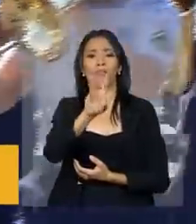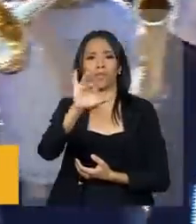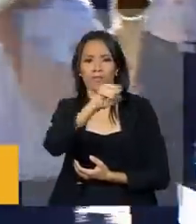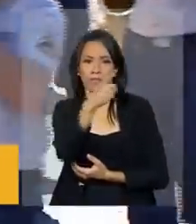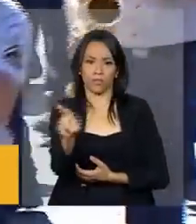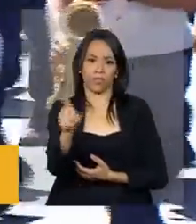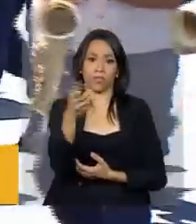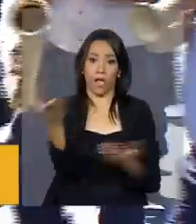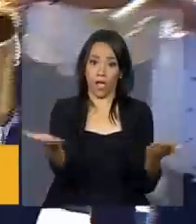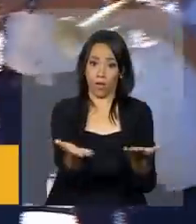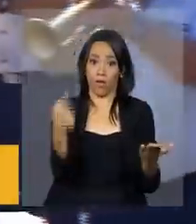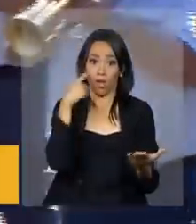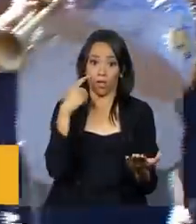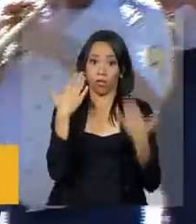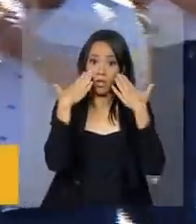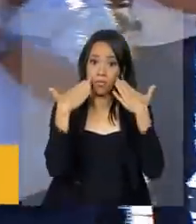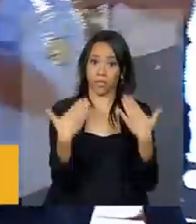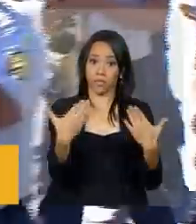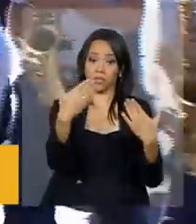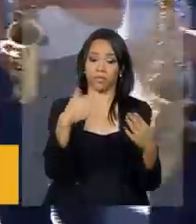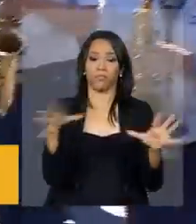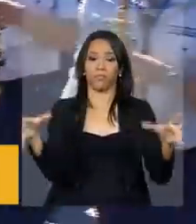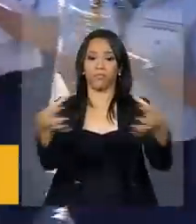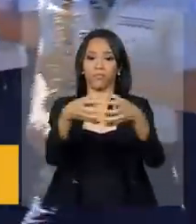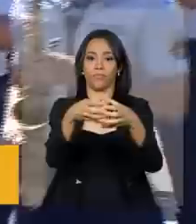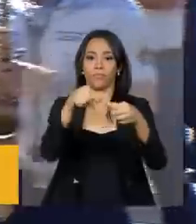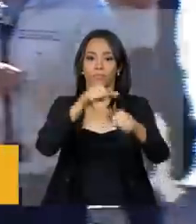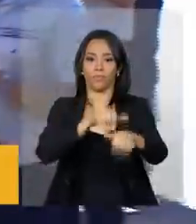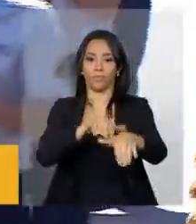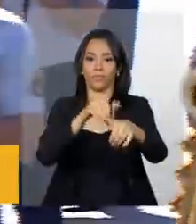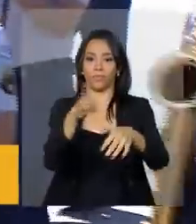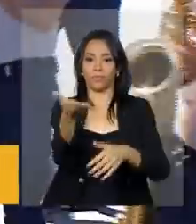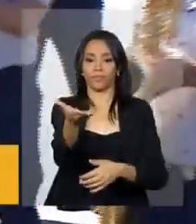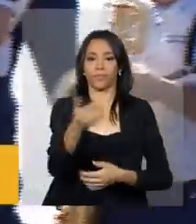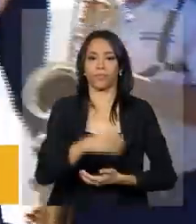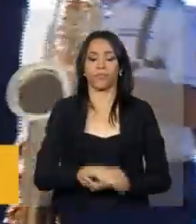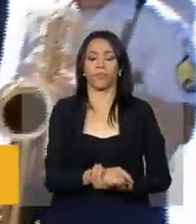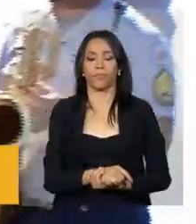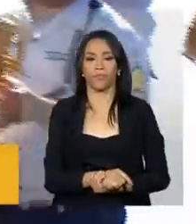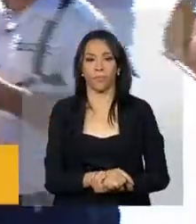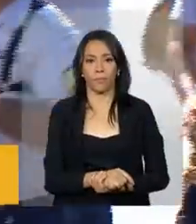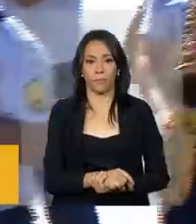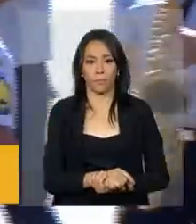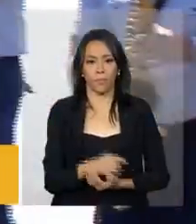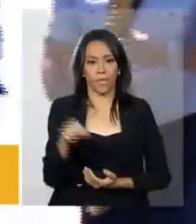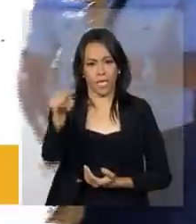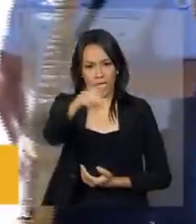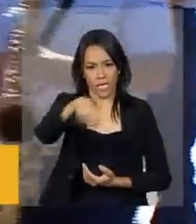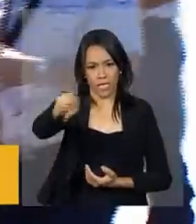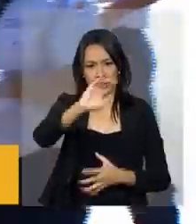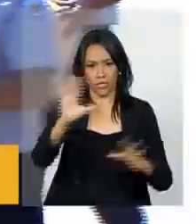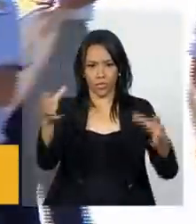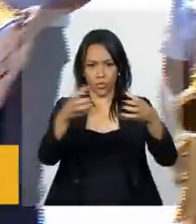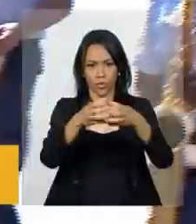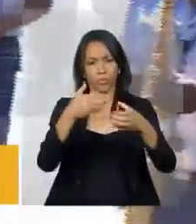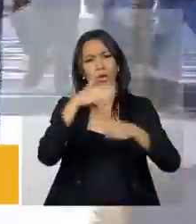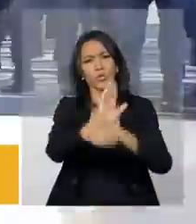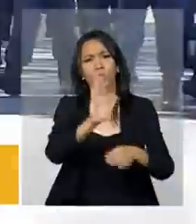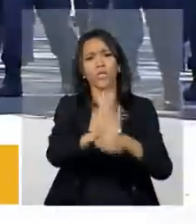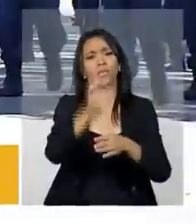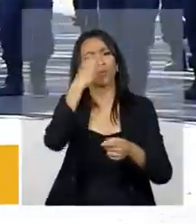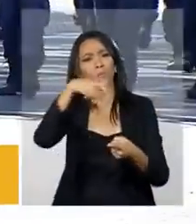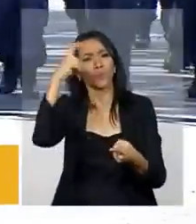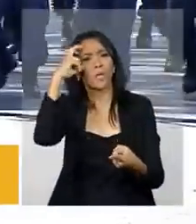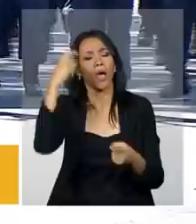desfilando no 7 de setembro. Nesses 48 anos, tem atuado ativamente na vida cultural do Distrito Federal e desenvolve os